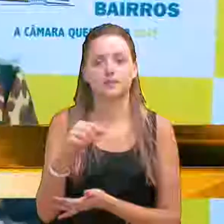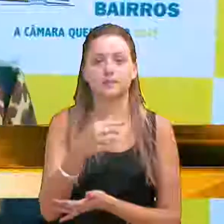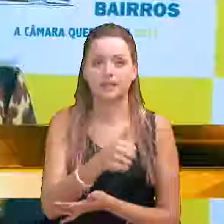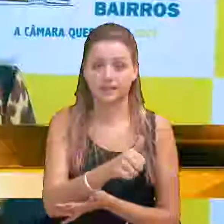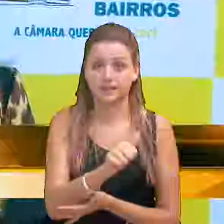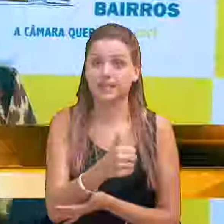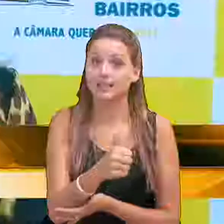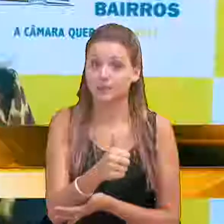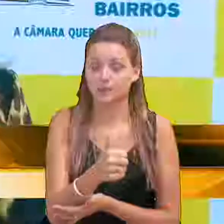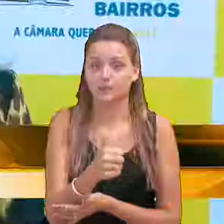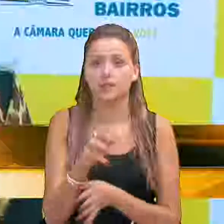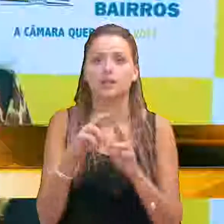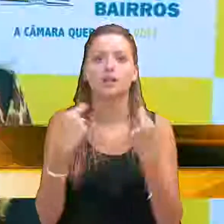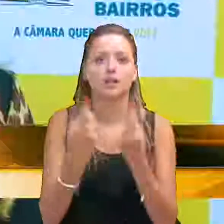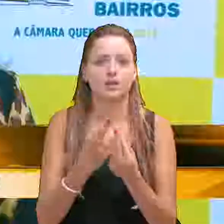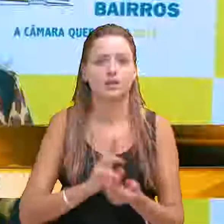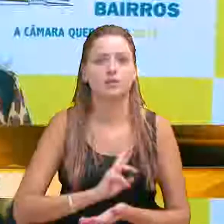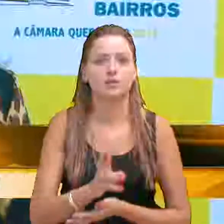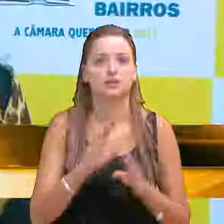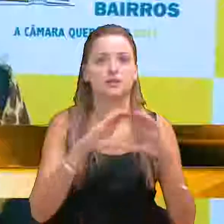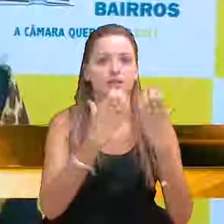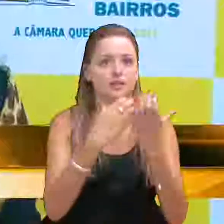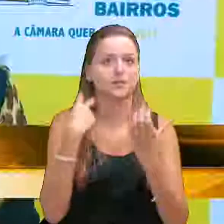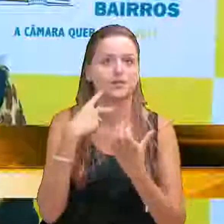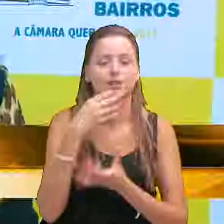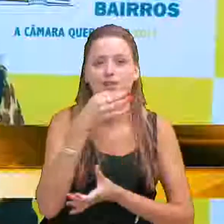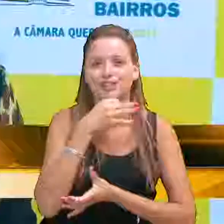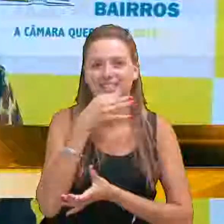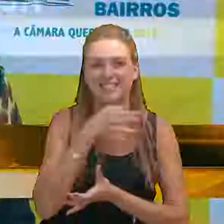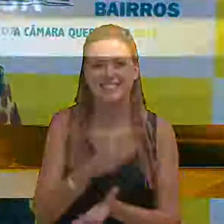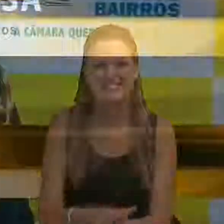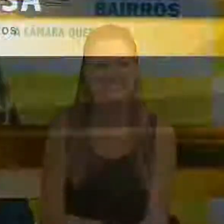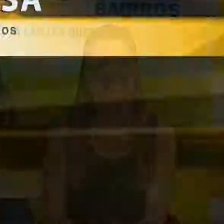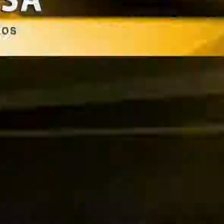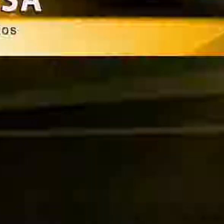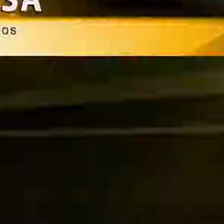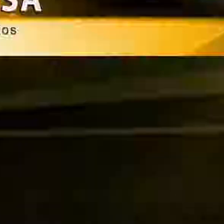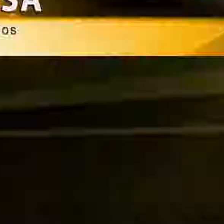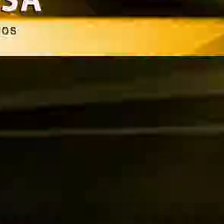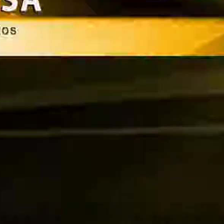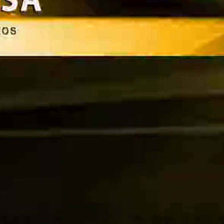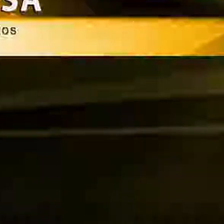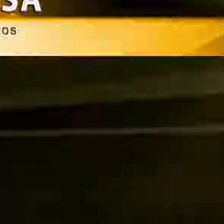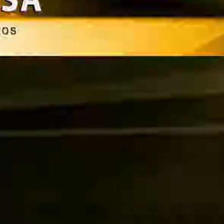representativa desta legislatura na Câmara Municipal de Caxias do Sul.